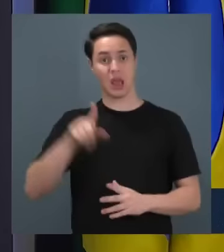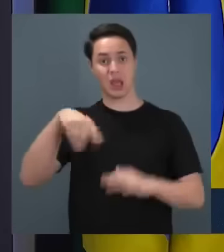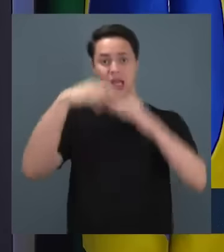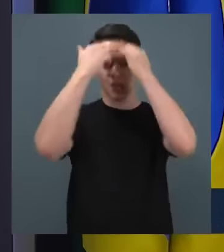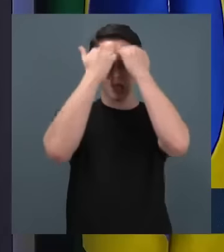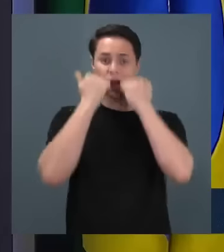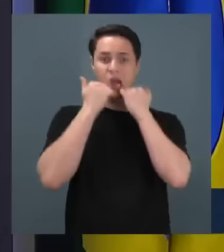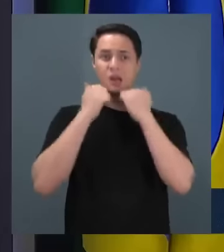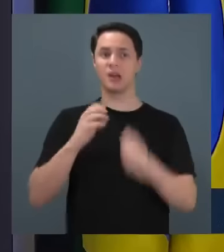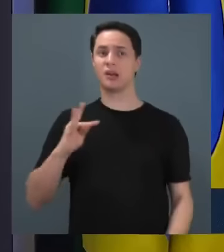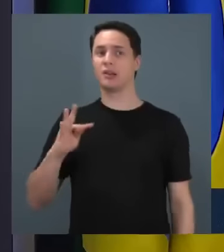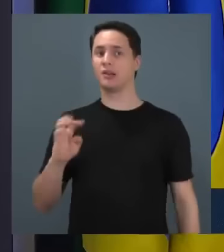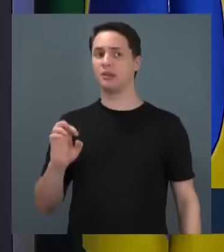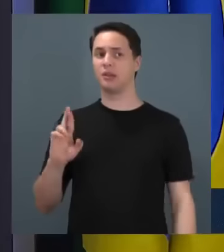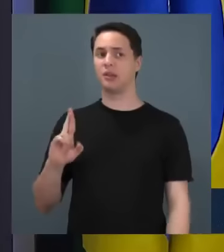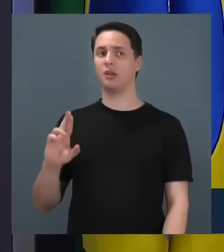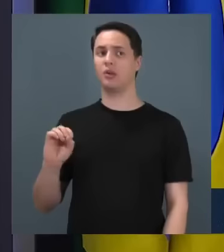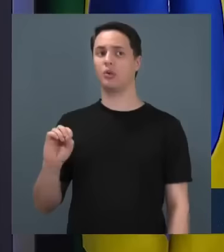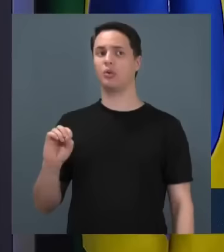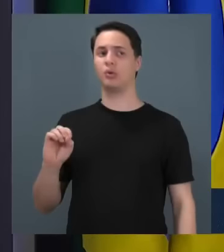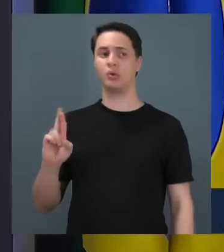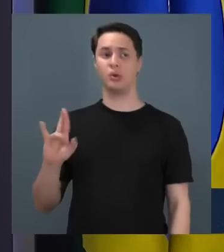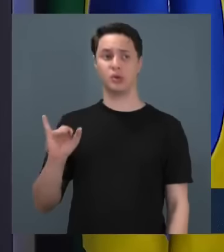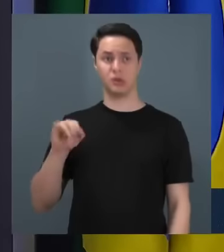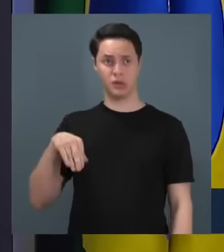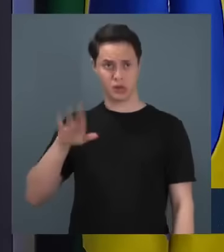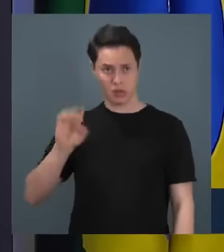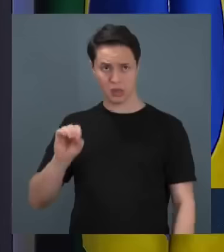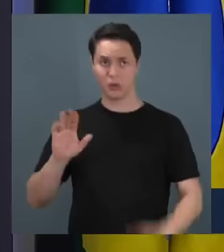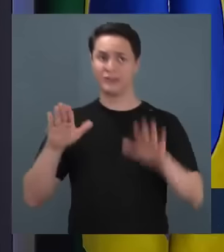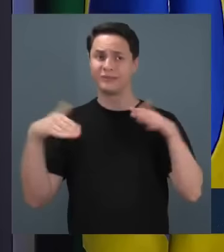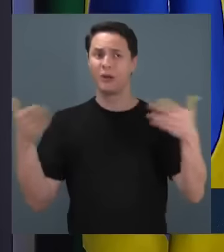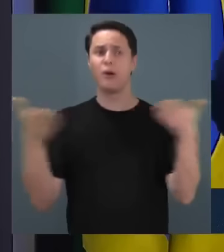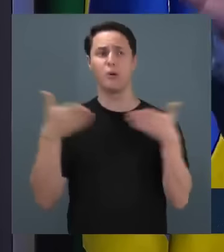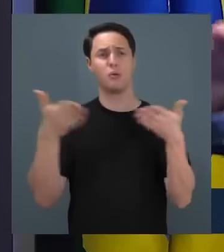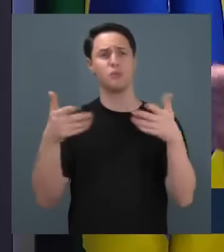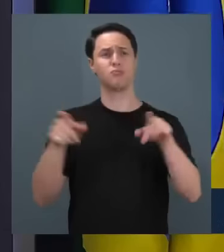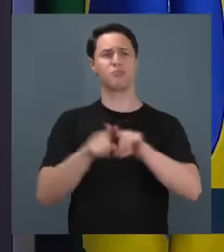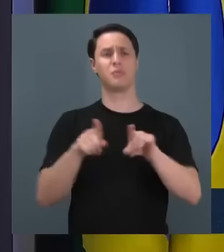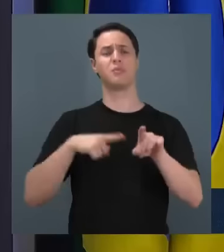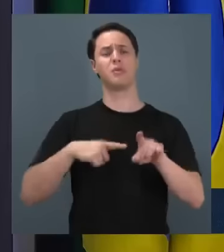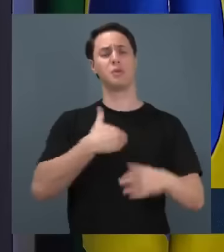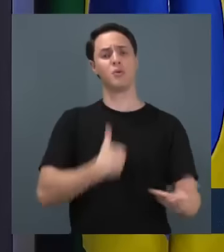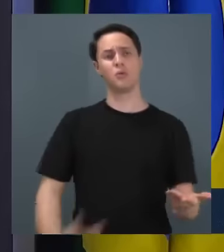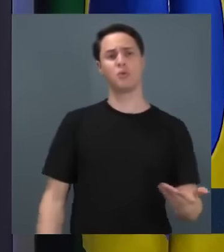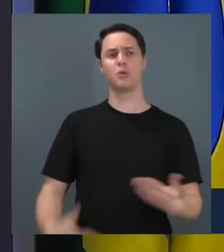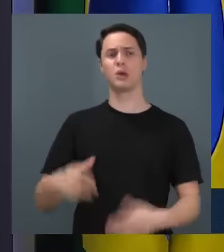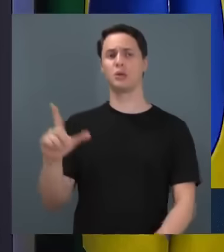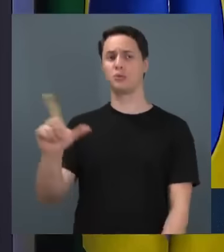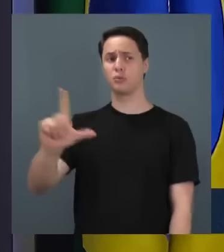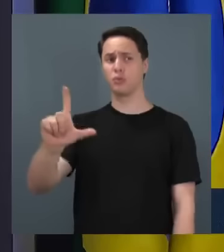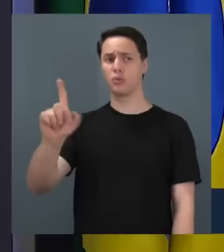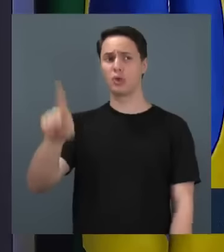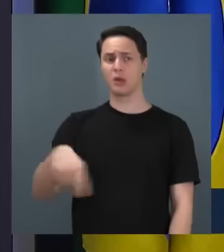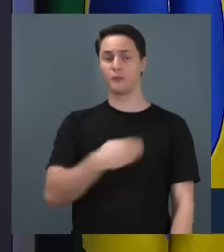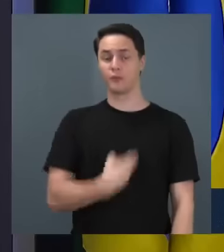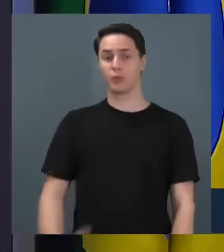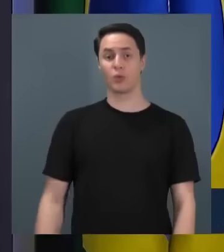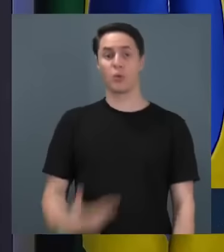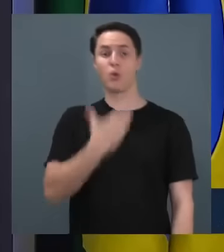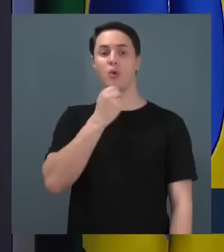estado, no nosso estado. E agora, por que não que o governo Lula, o governador